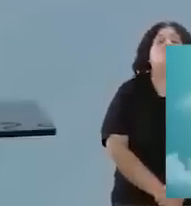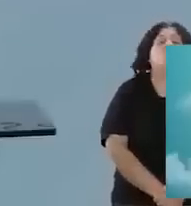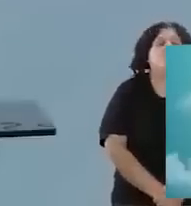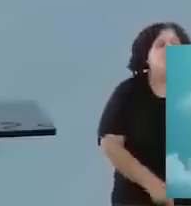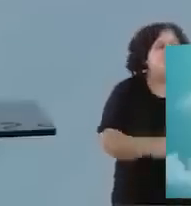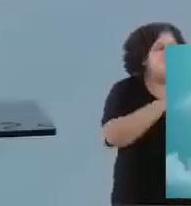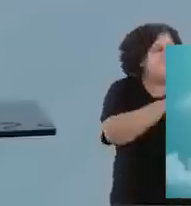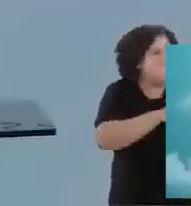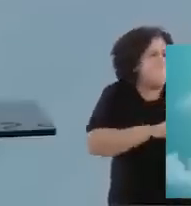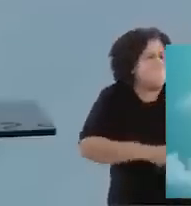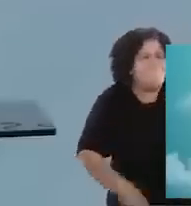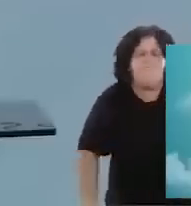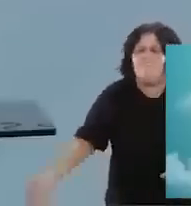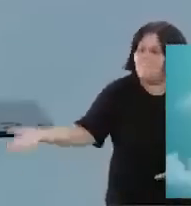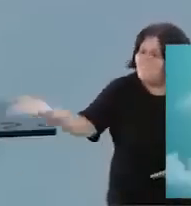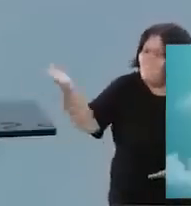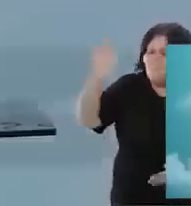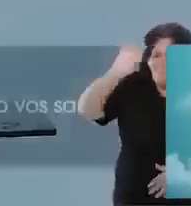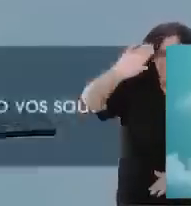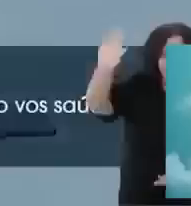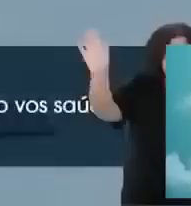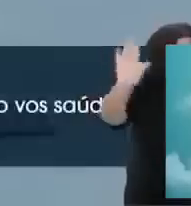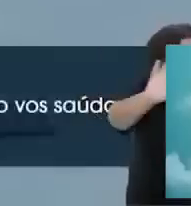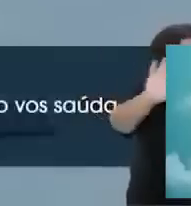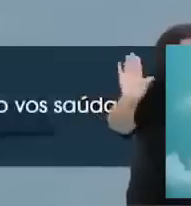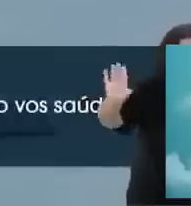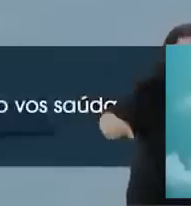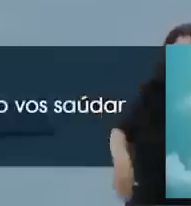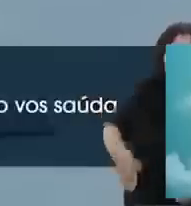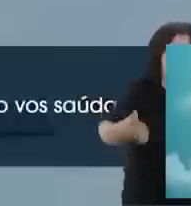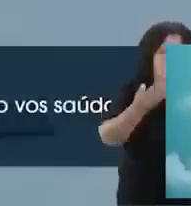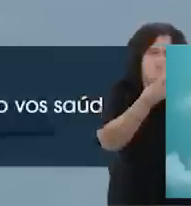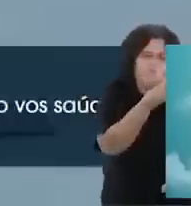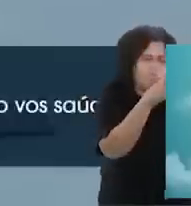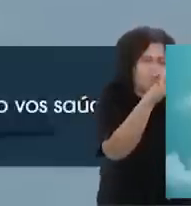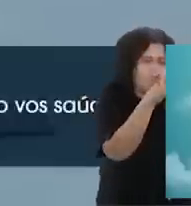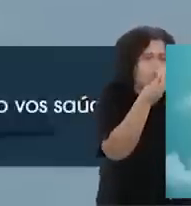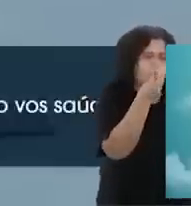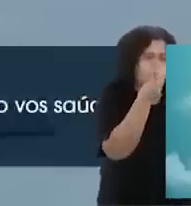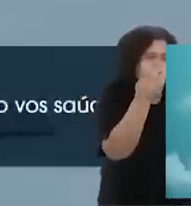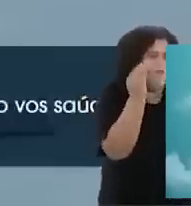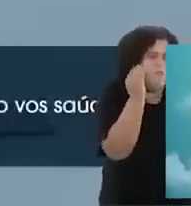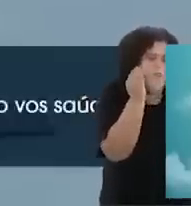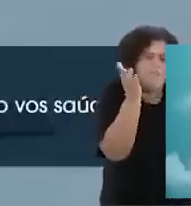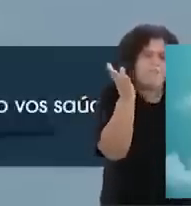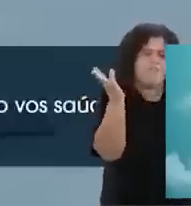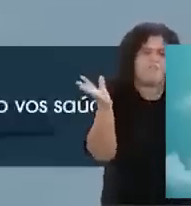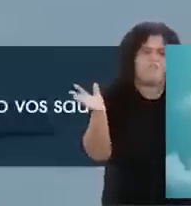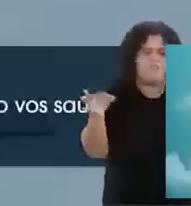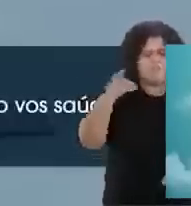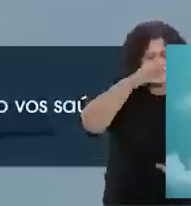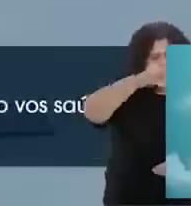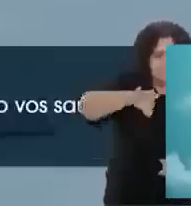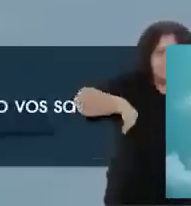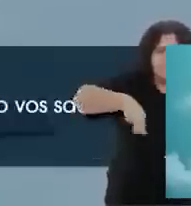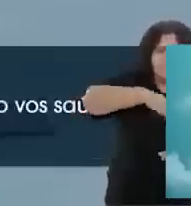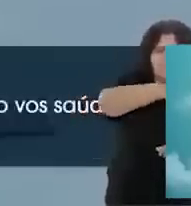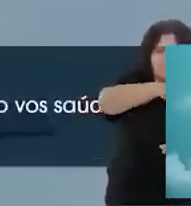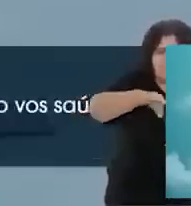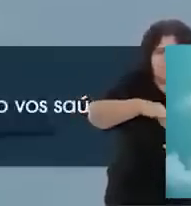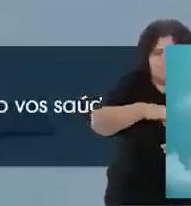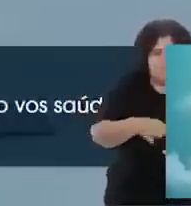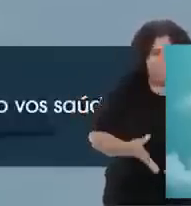Está escrito assim, saudai-vos uns aos outros com o ósculo santo. Olha a expressão uns aos outros. Todas as igrejas de Cristo vos